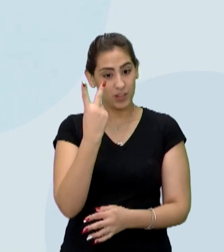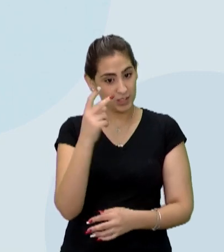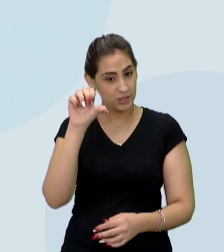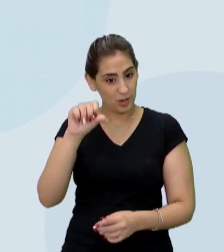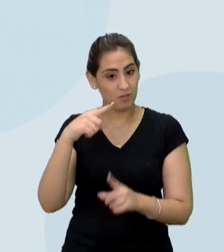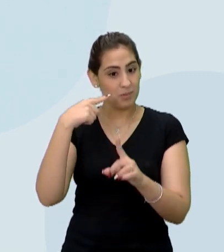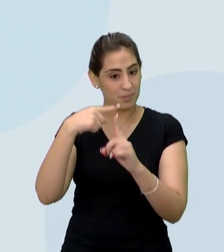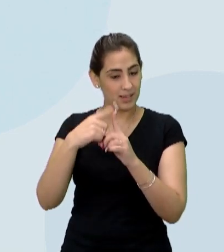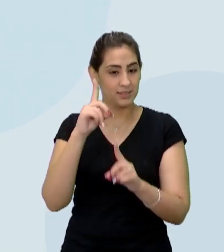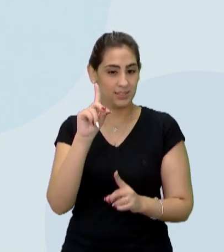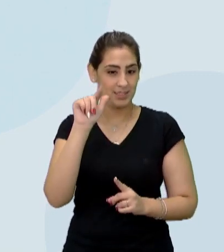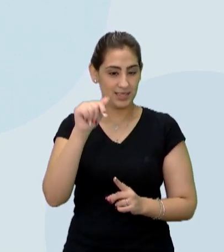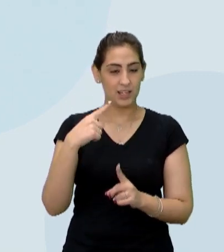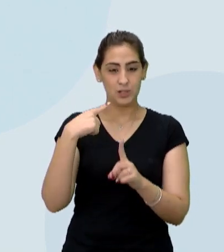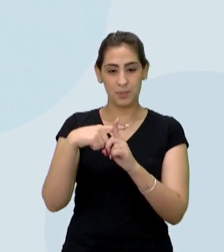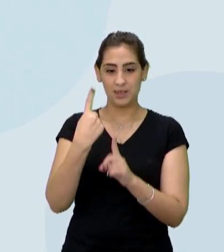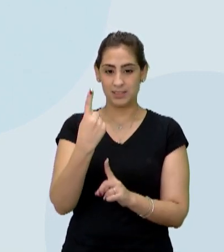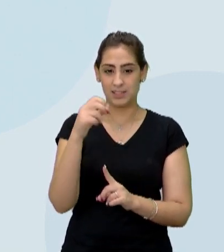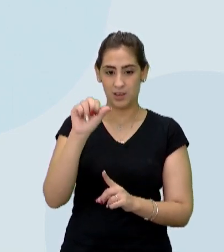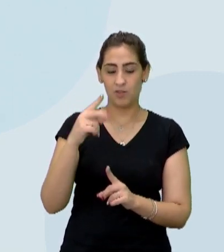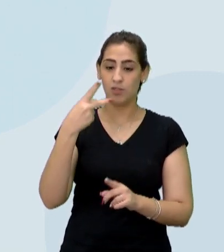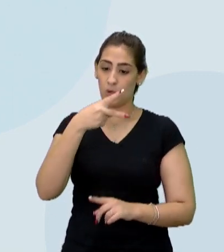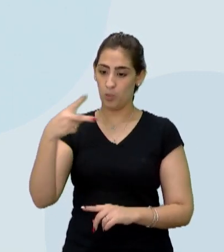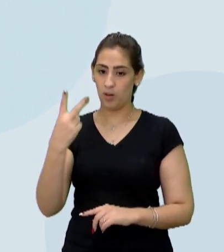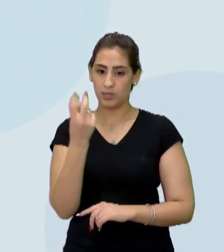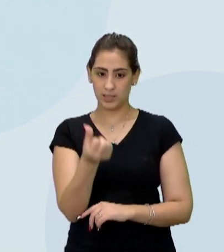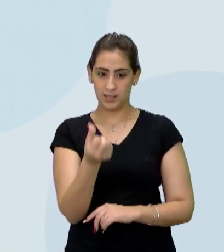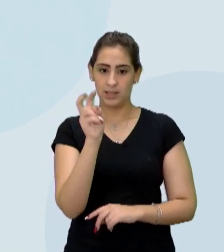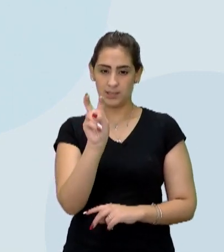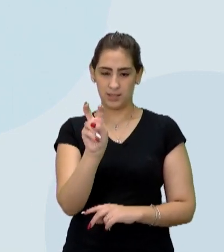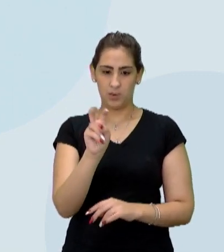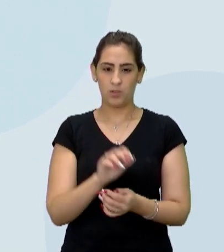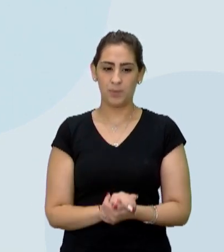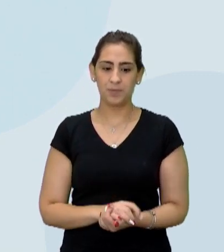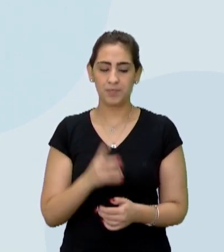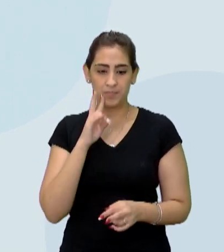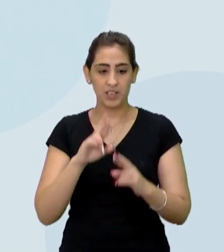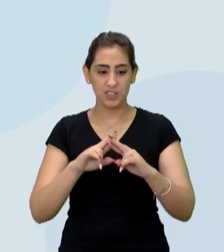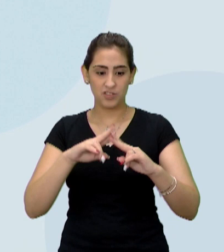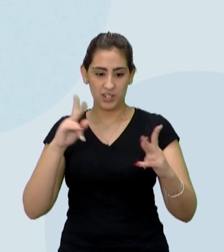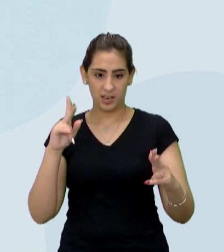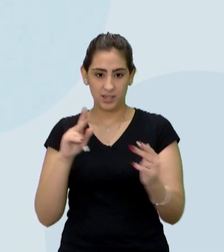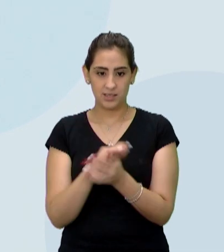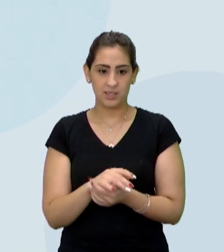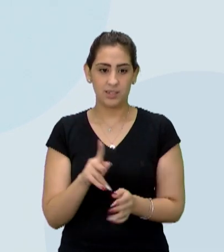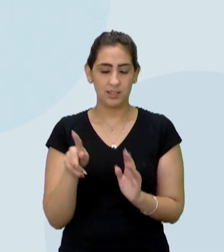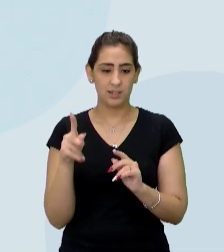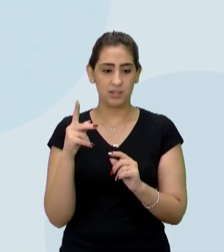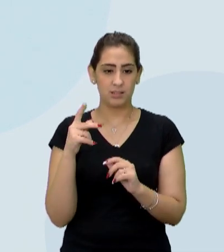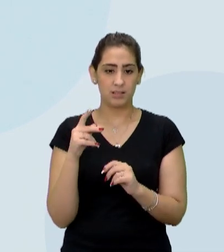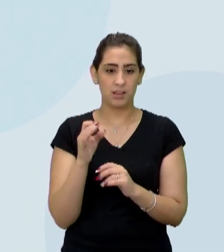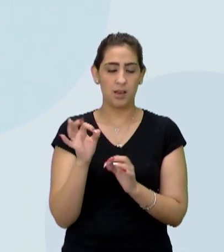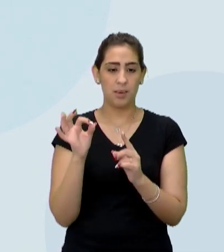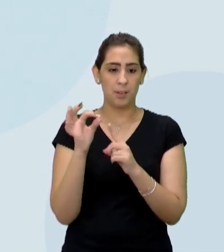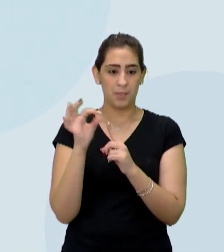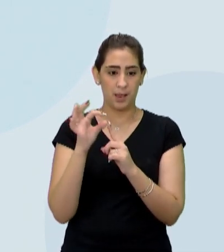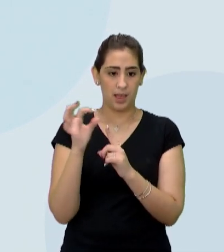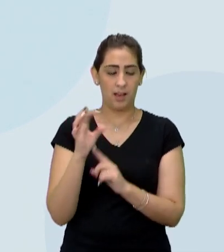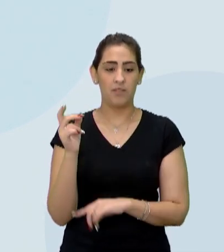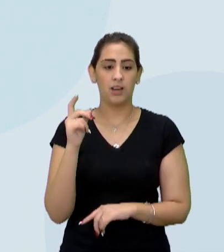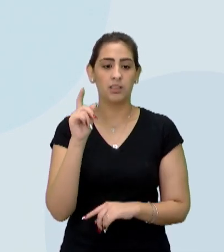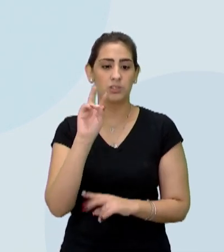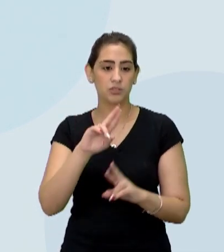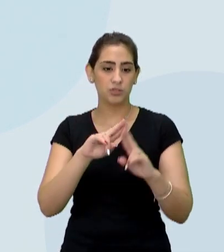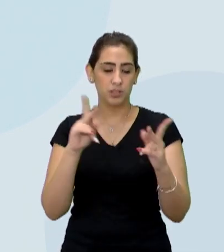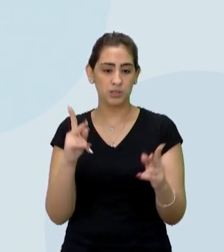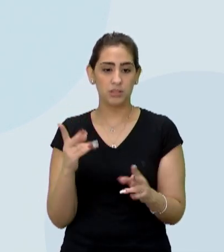a 65. Como a gente está querendo saber a diferença, lembrando que a palavra diferença nos remete